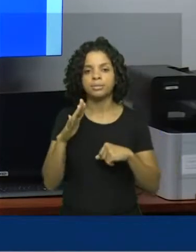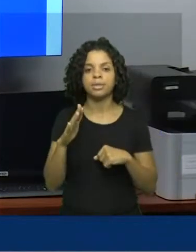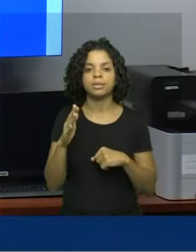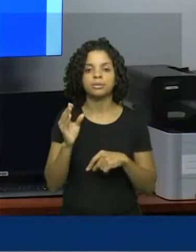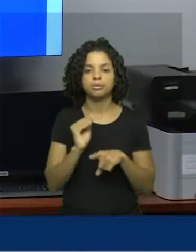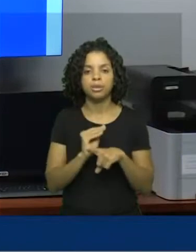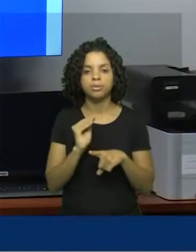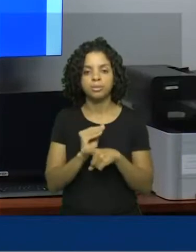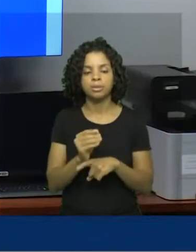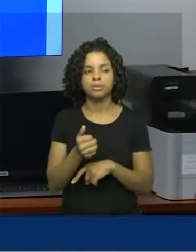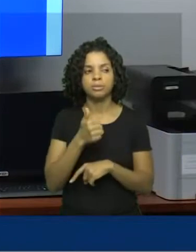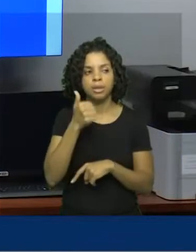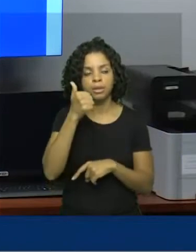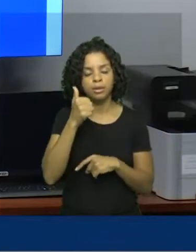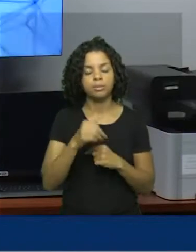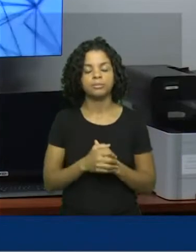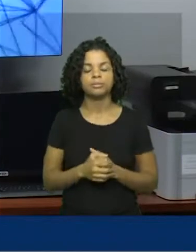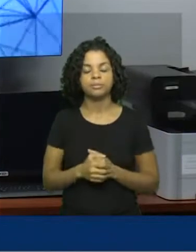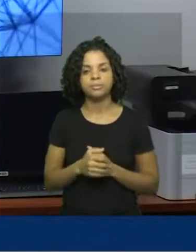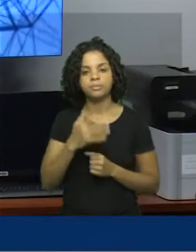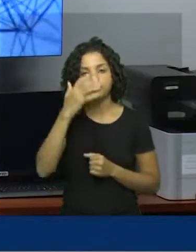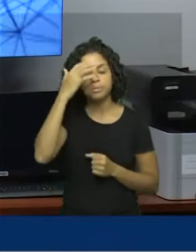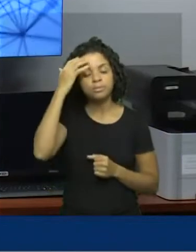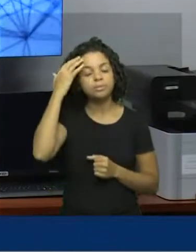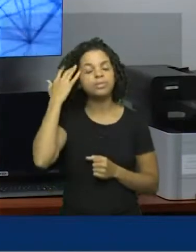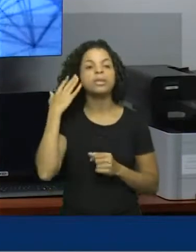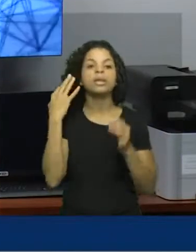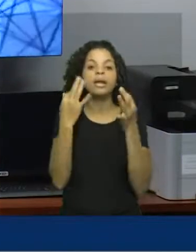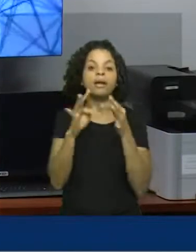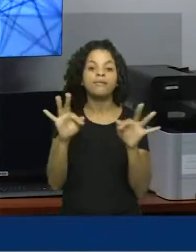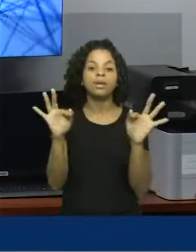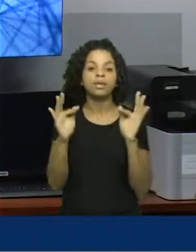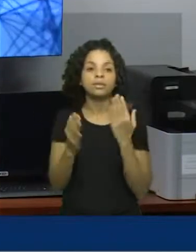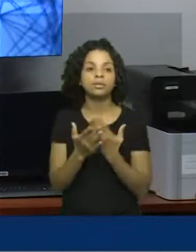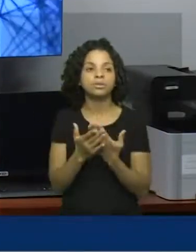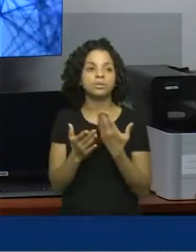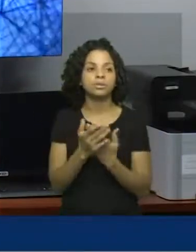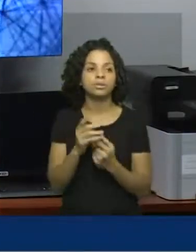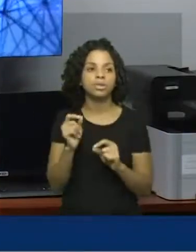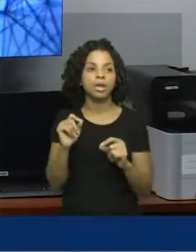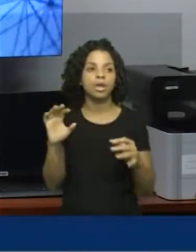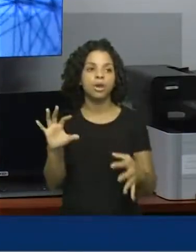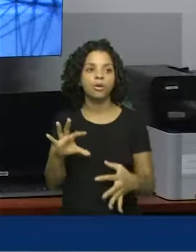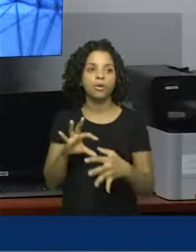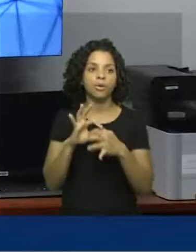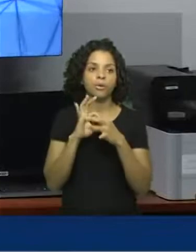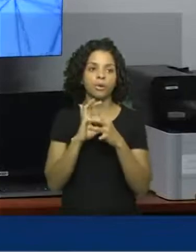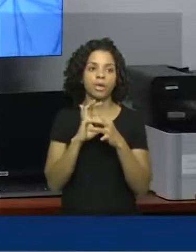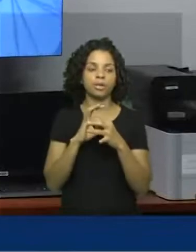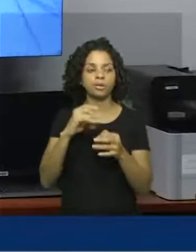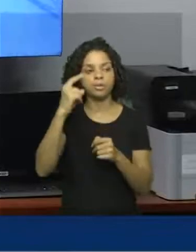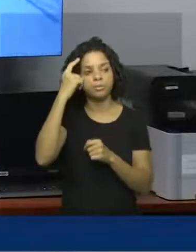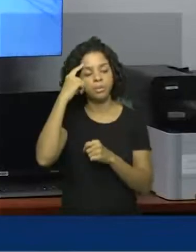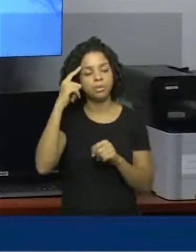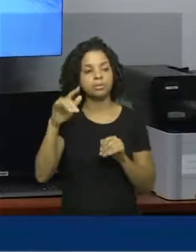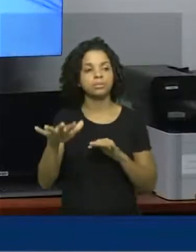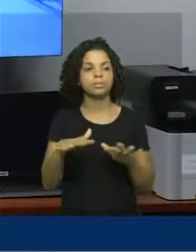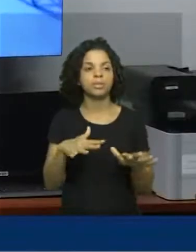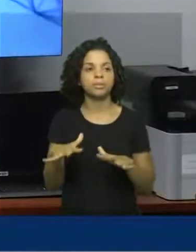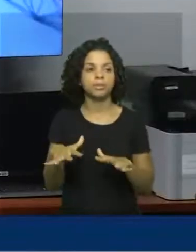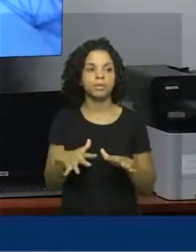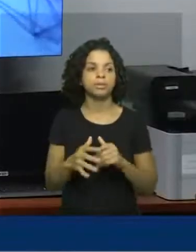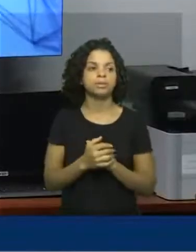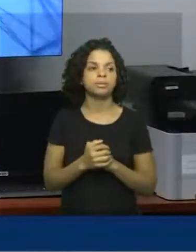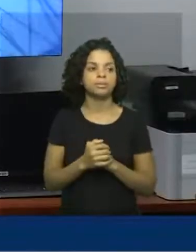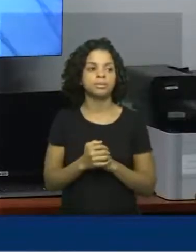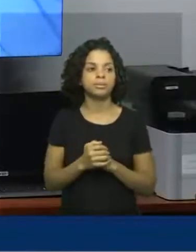Parafraseando um grande estudioso internacional, conecte os pontos e pense em permeabilidade. Eu encerro a